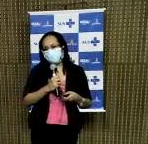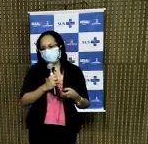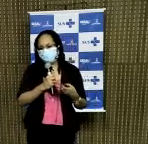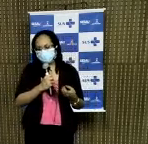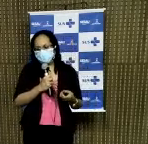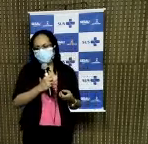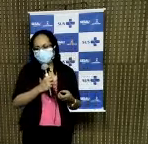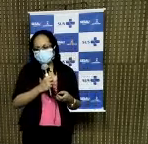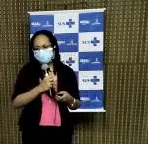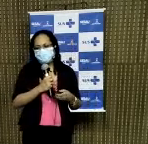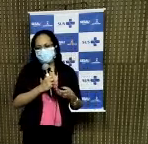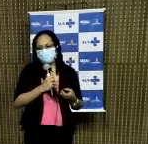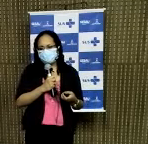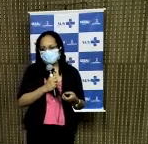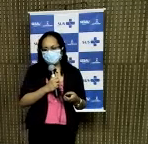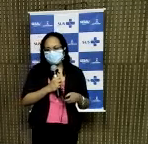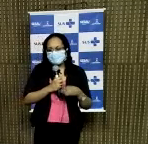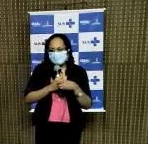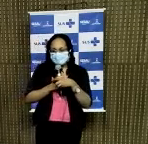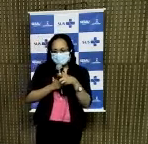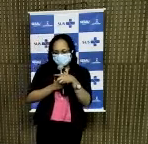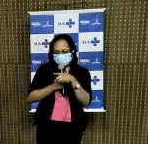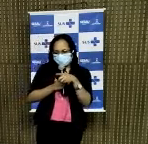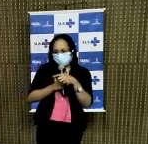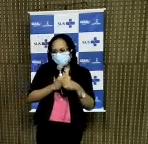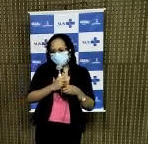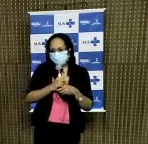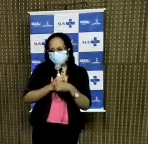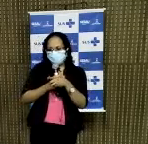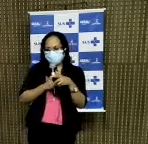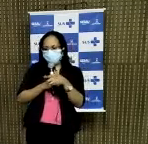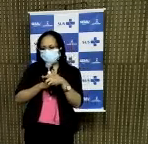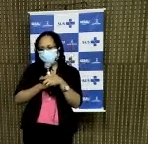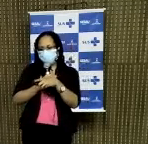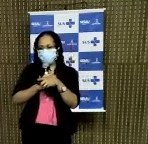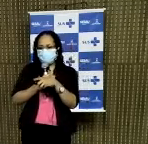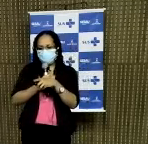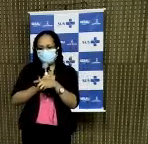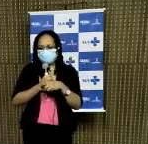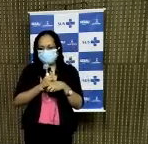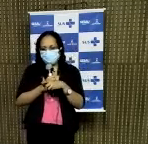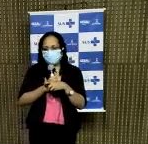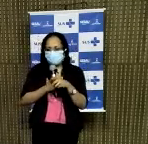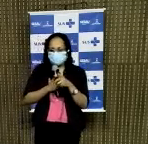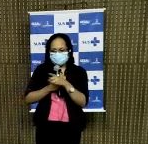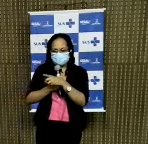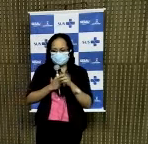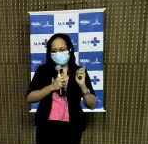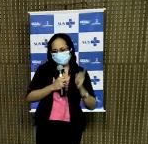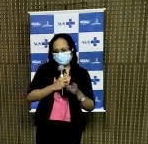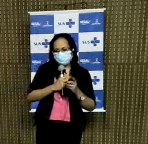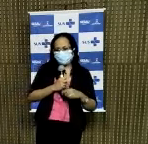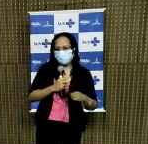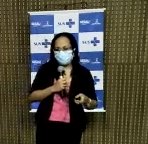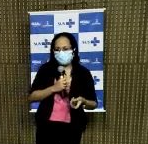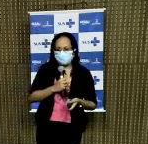né, com a nossa unidade também, sendo acompanhado. E ali o número de pessoas atendidas, acho que a gente errou na hora de colocar, é o